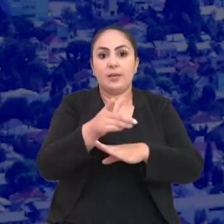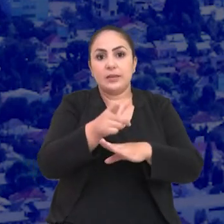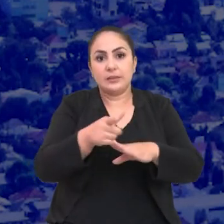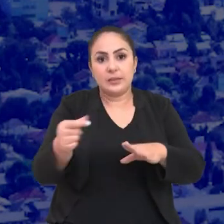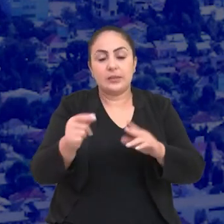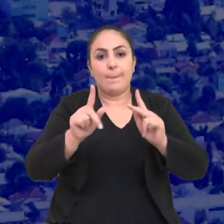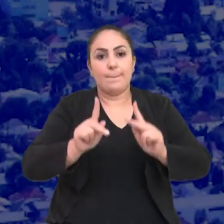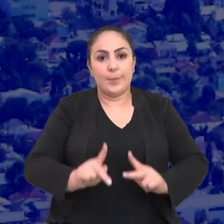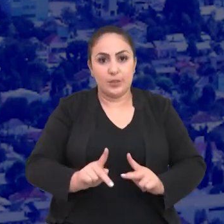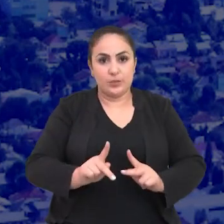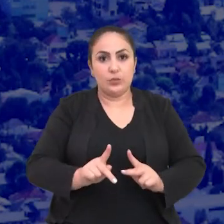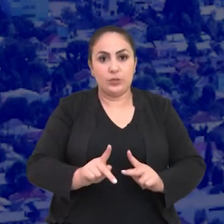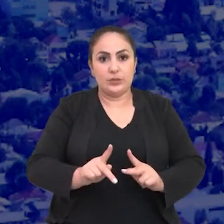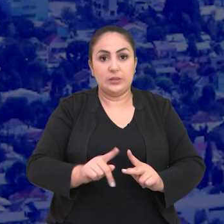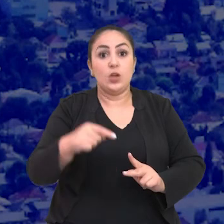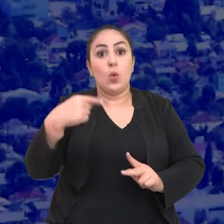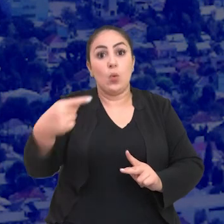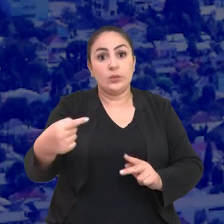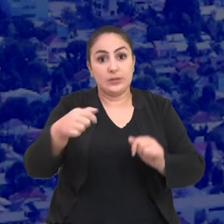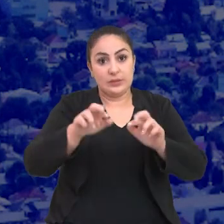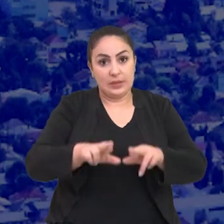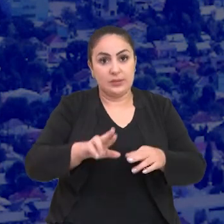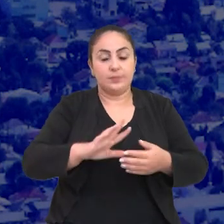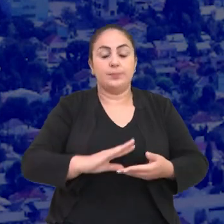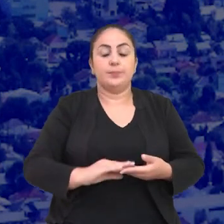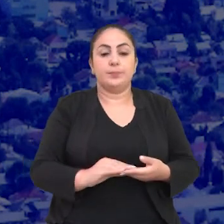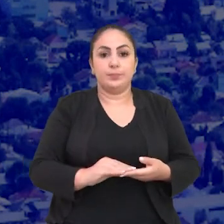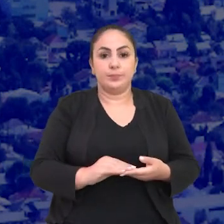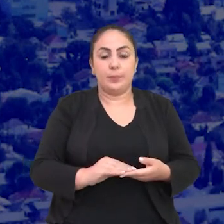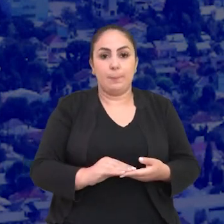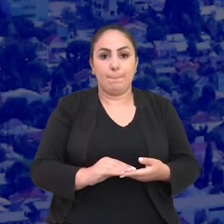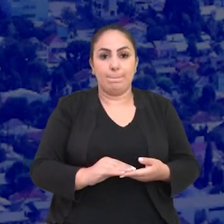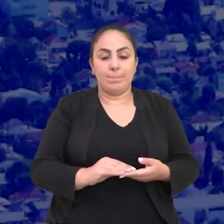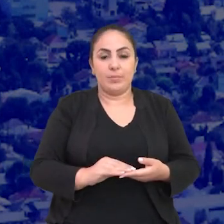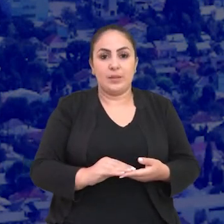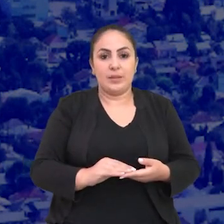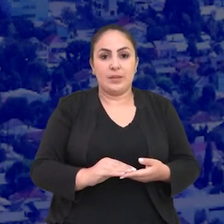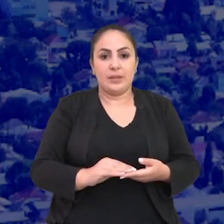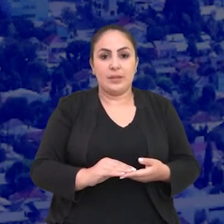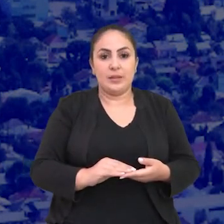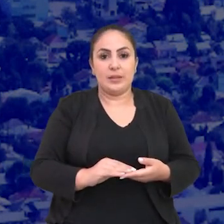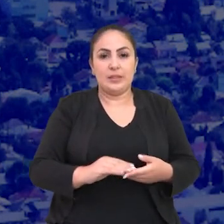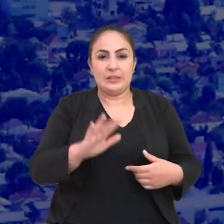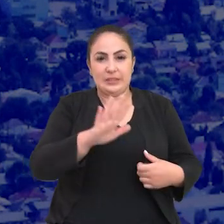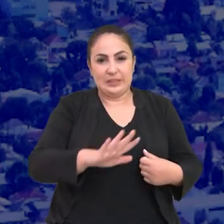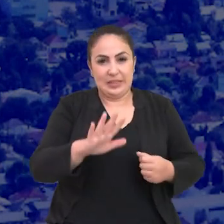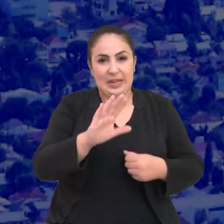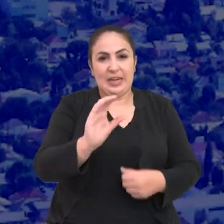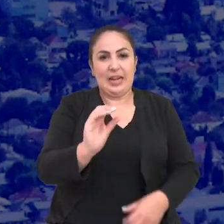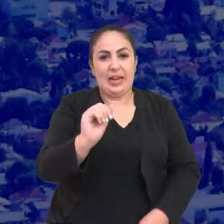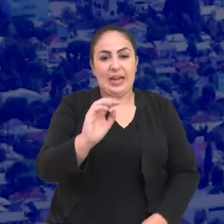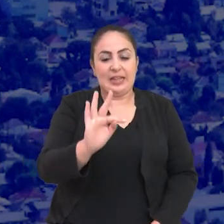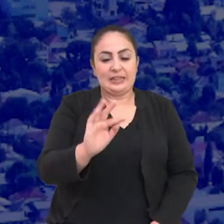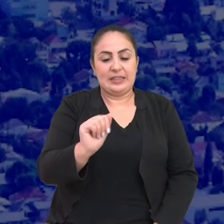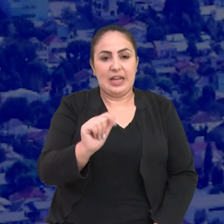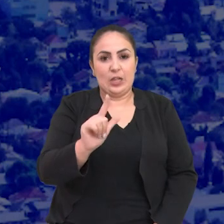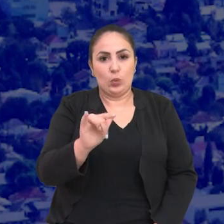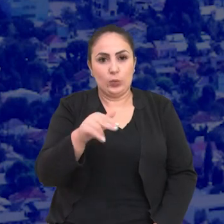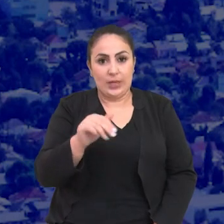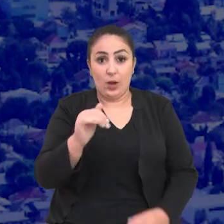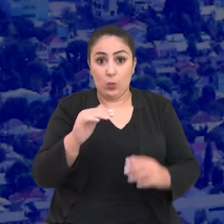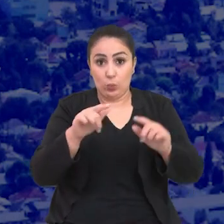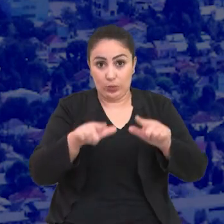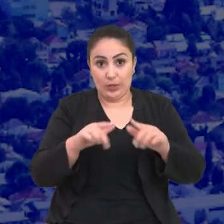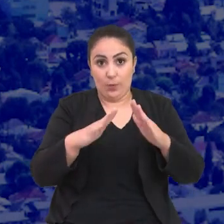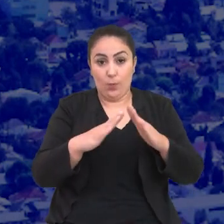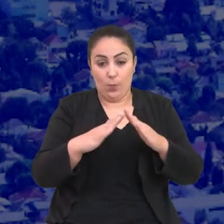limitando a entrada e saída das pessoas de outros territórios. A Generalitat da Catalunha, região